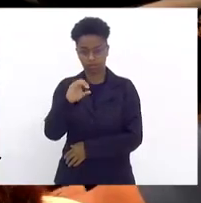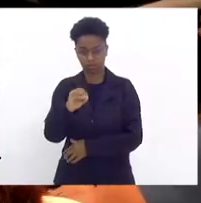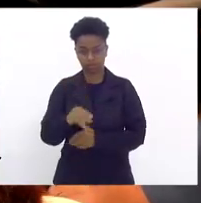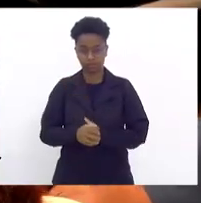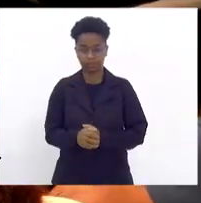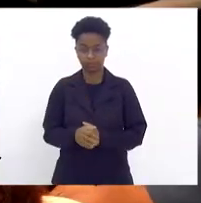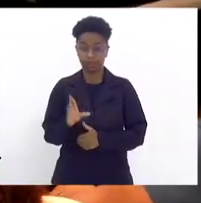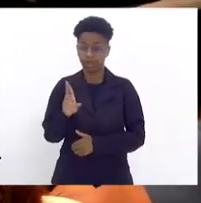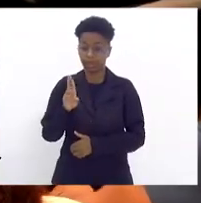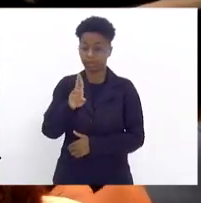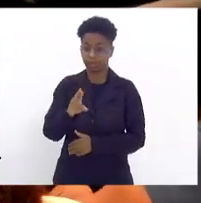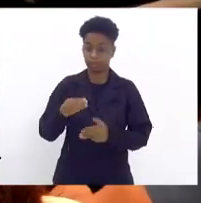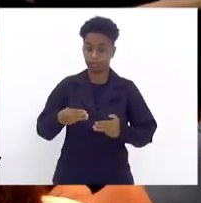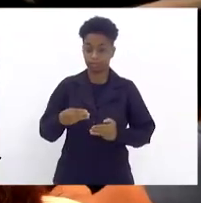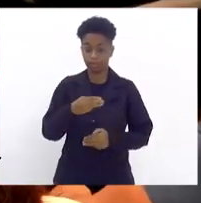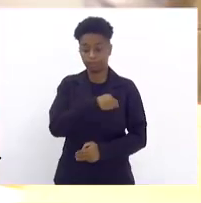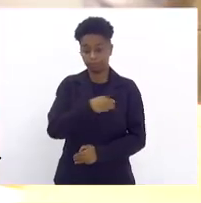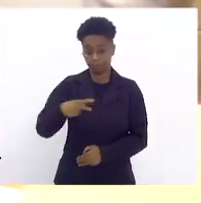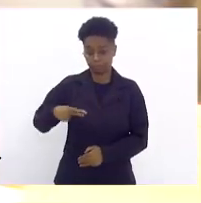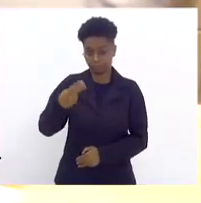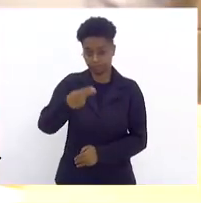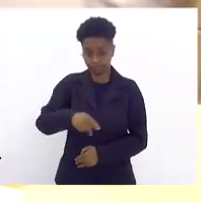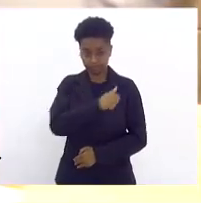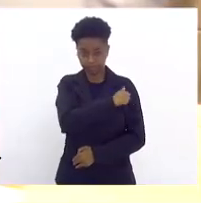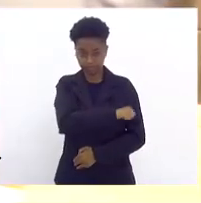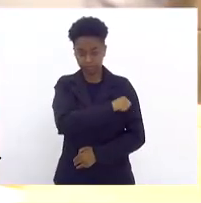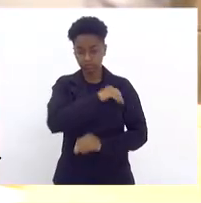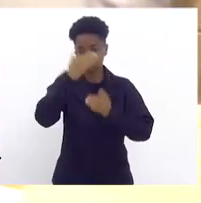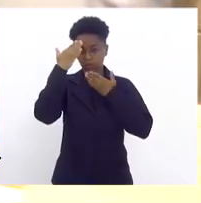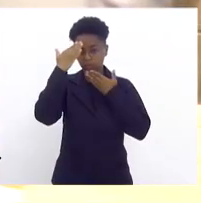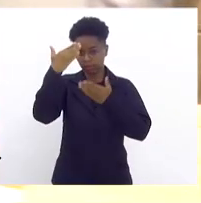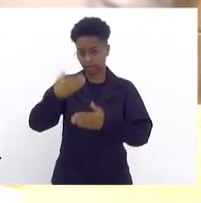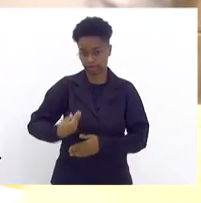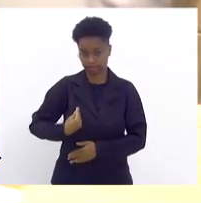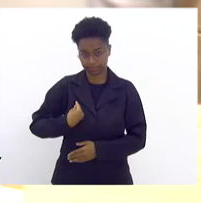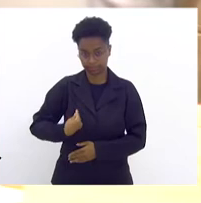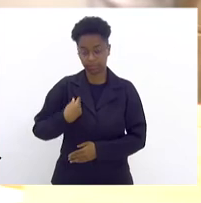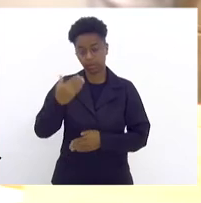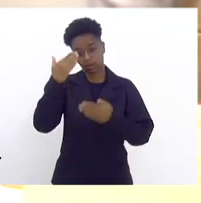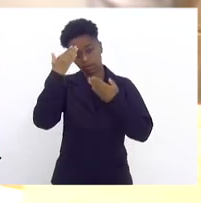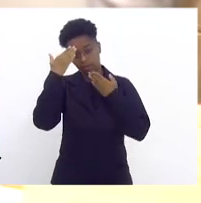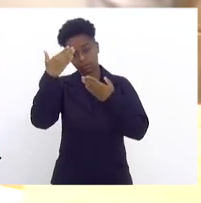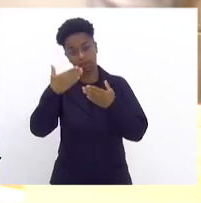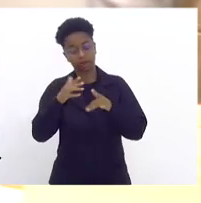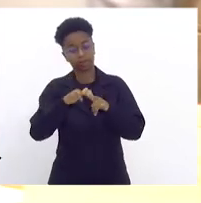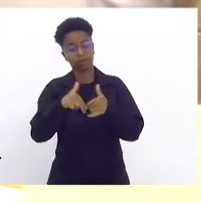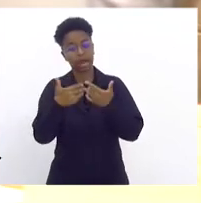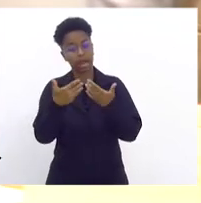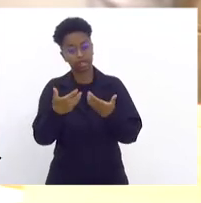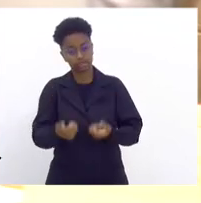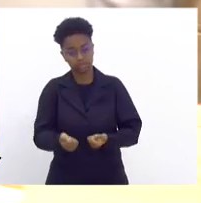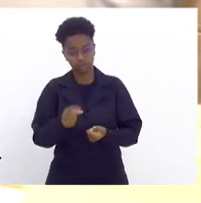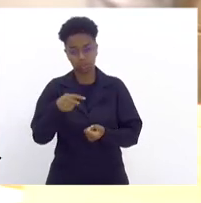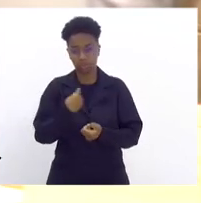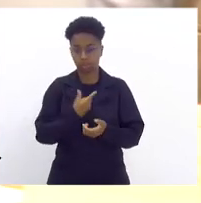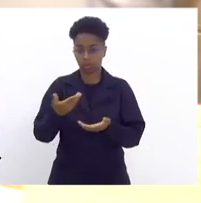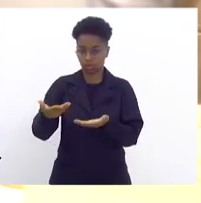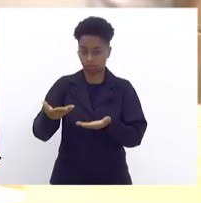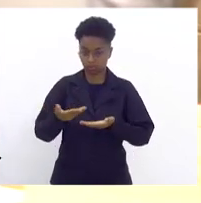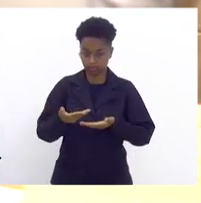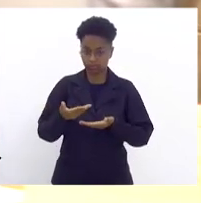representando o Ministério Público do Rio de Janeiro Muito obrigado pela presença pela por ter aceitado o nosso convite de